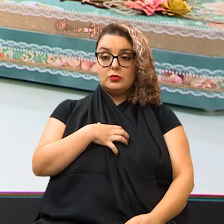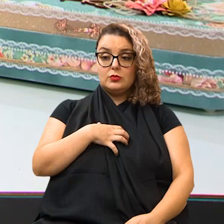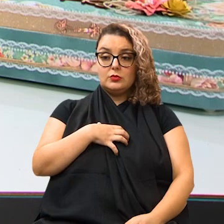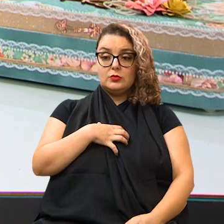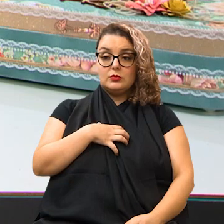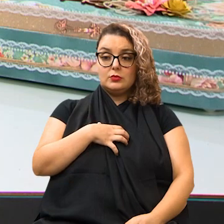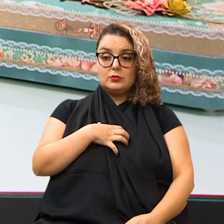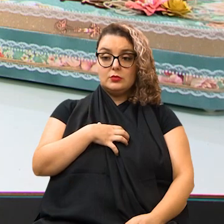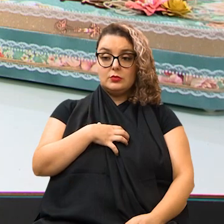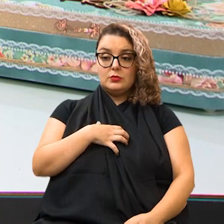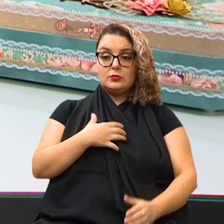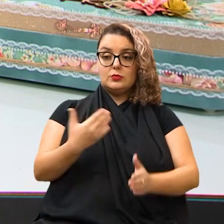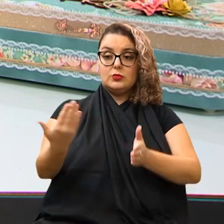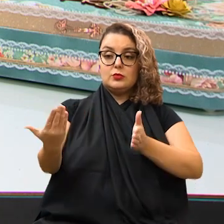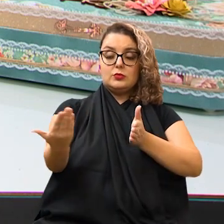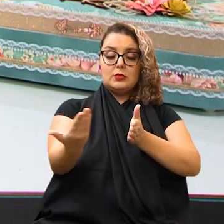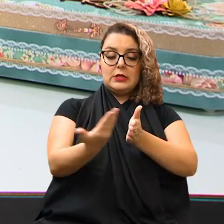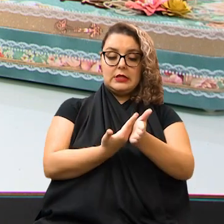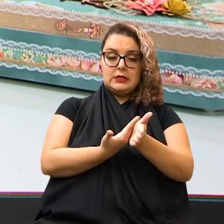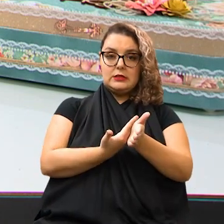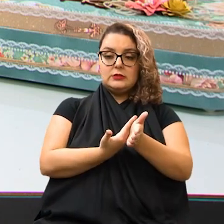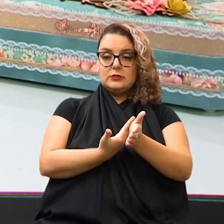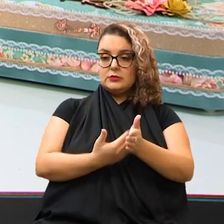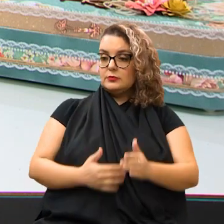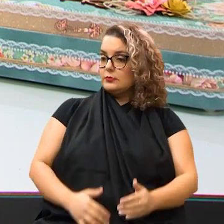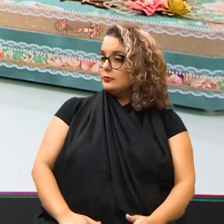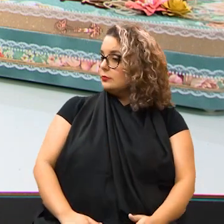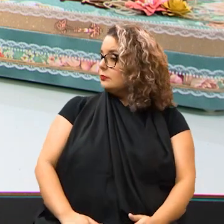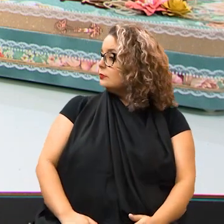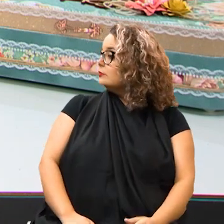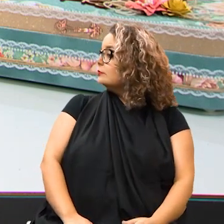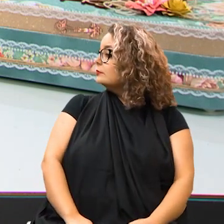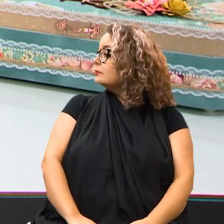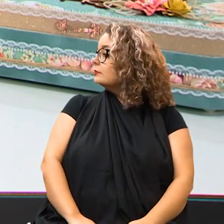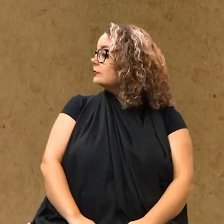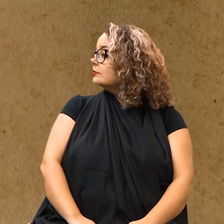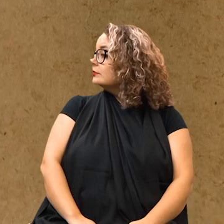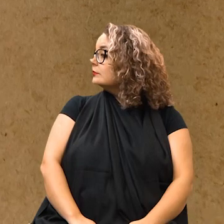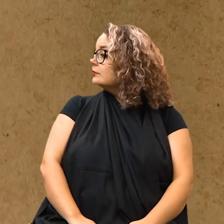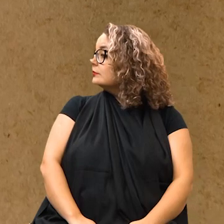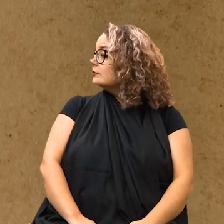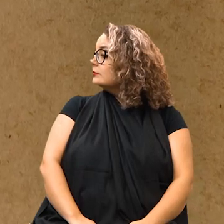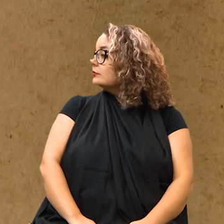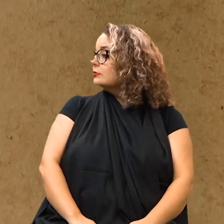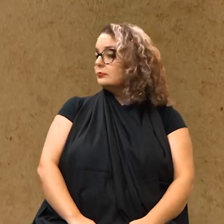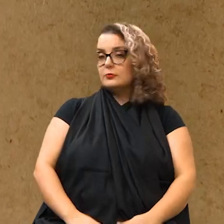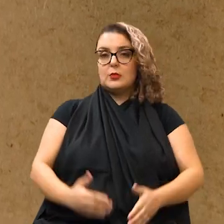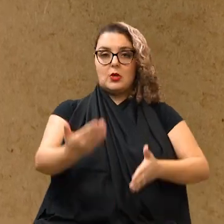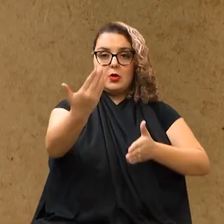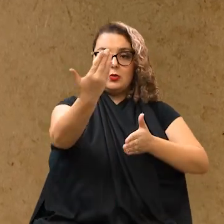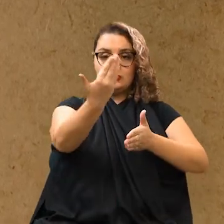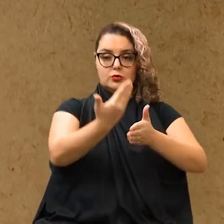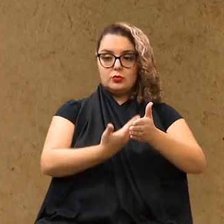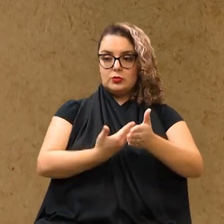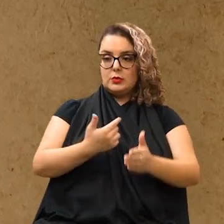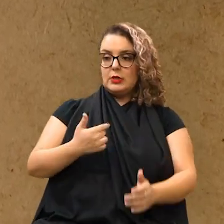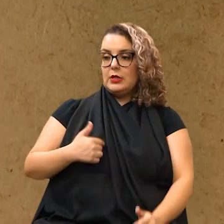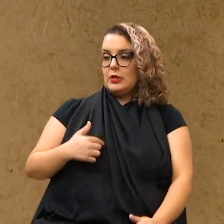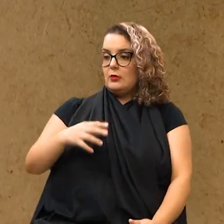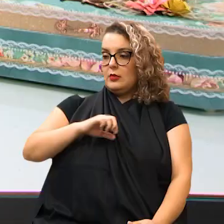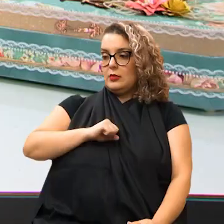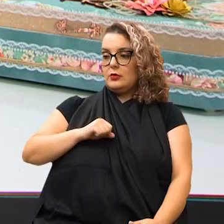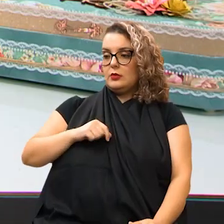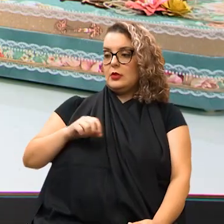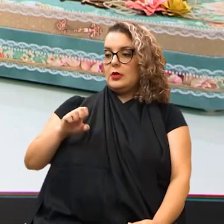estilete e eu corto ele assim, ó. De cima pra baixo, eu abro bastante o estilete e de cima pra baixo eu faço isso, ó. Eu adoro